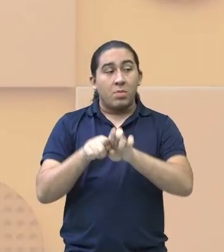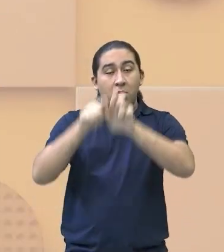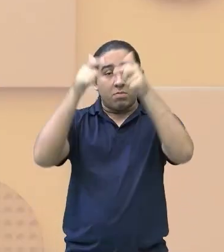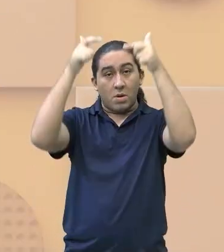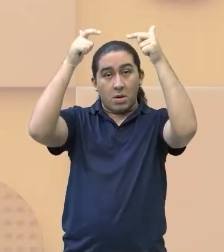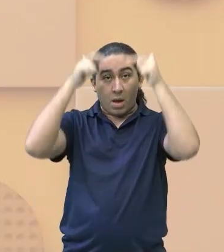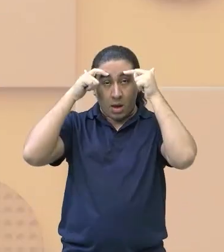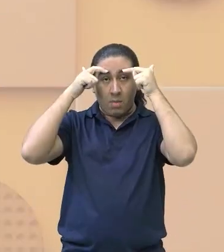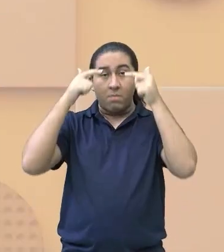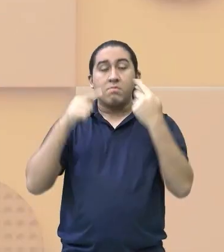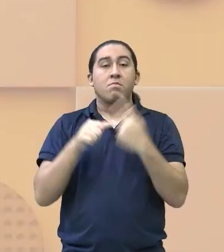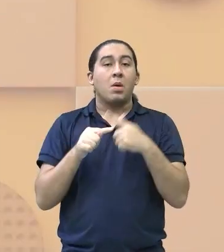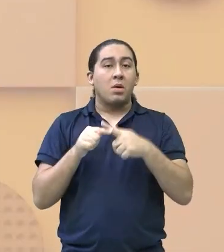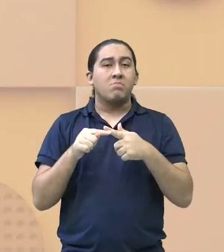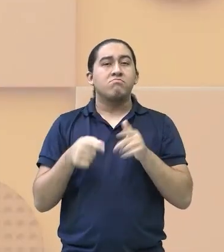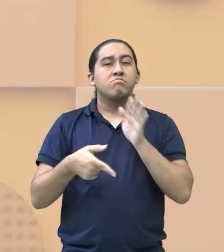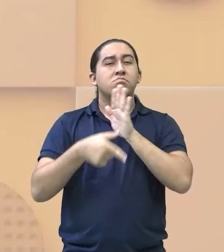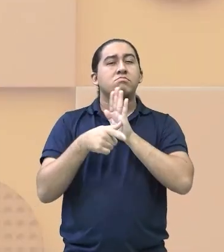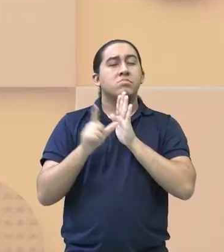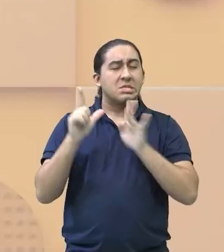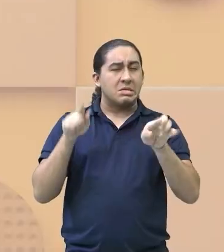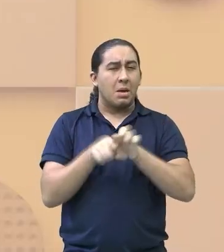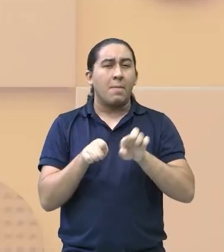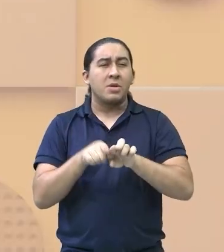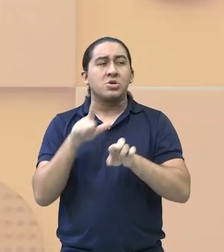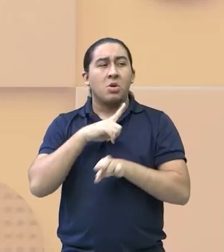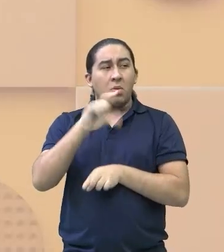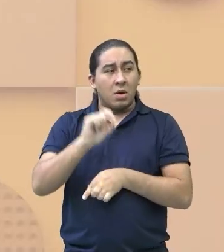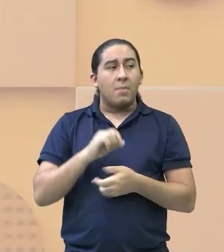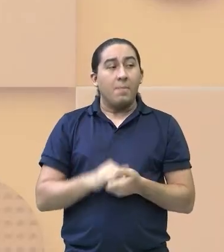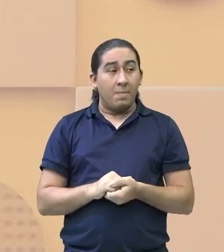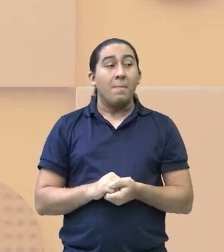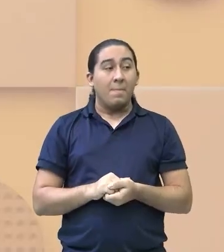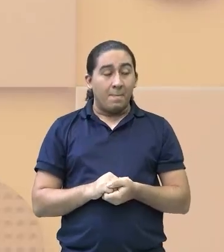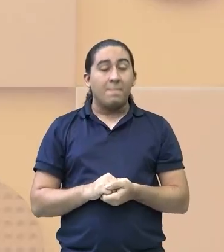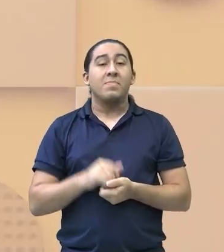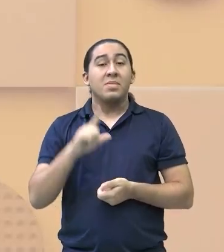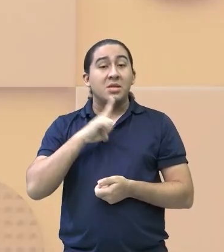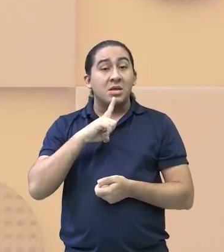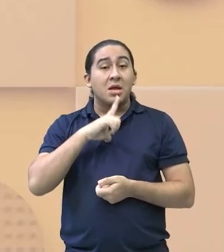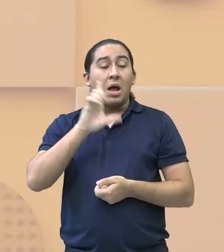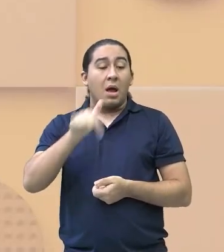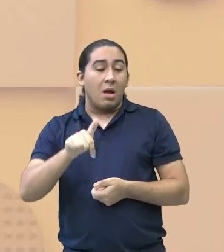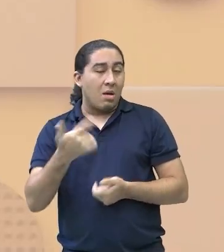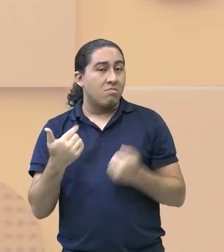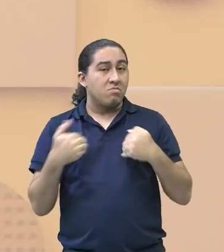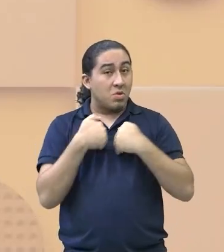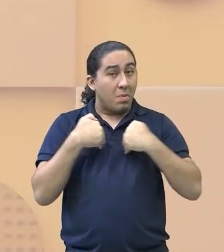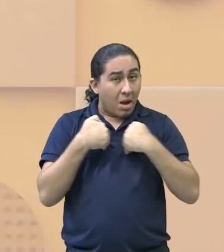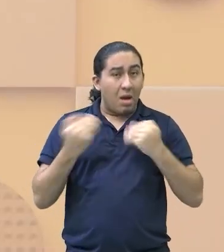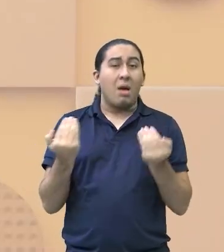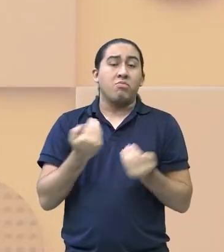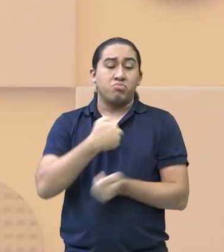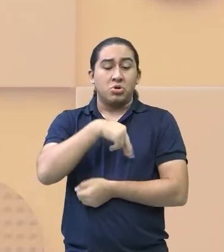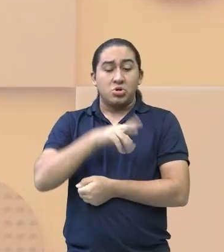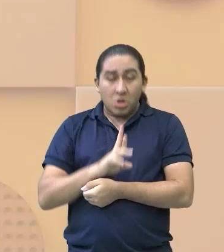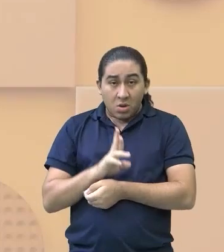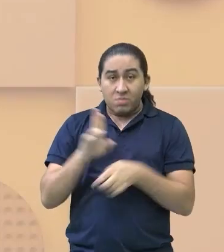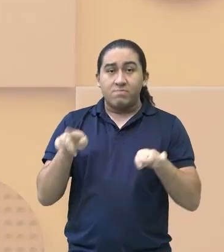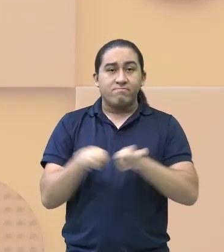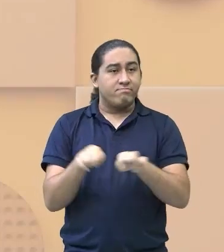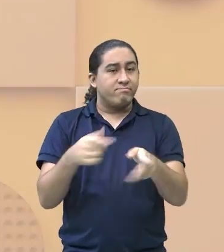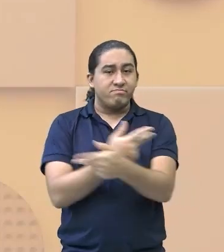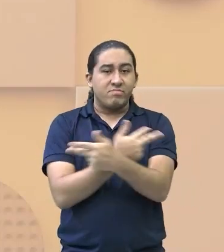Egito, tínhamos animais sagrados para essa civilização. E, claro, falar, então, um pouco também sobre os costumes. Bom,